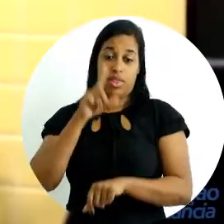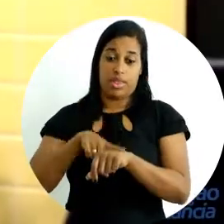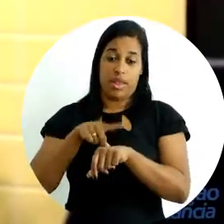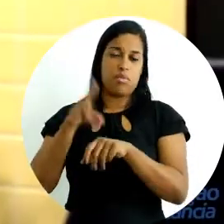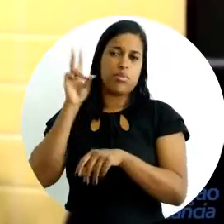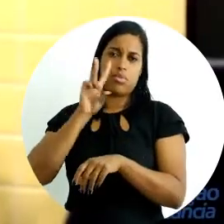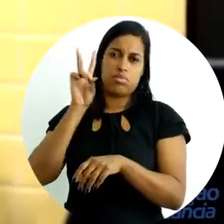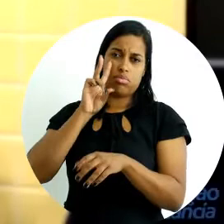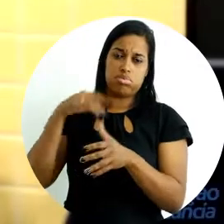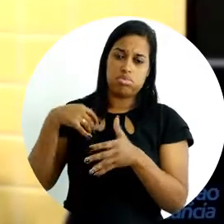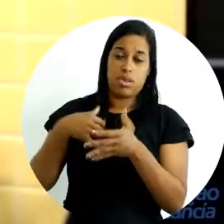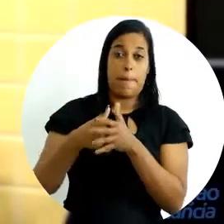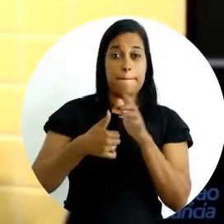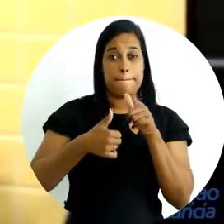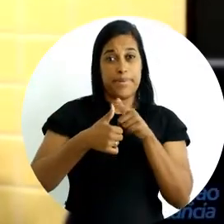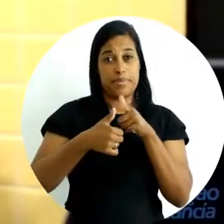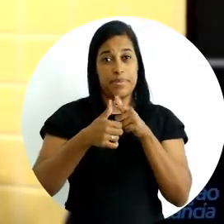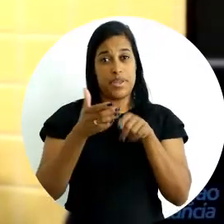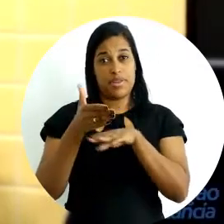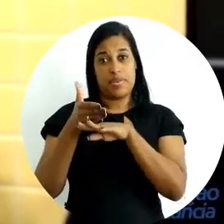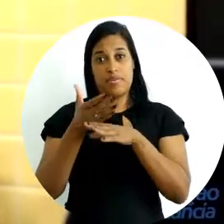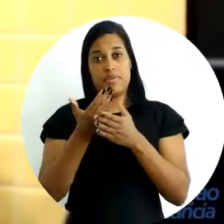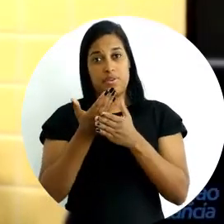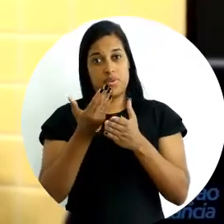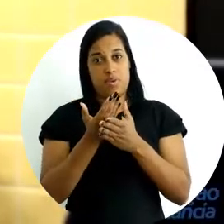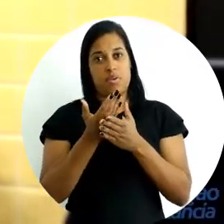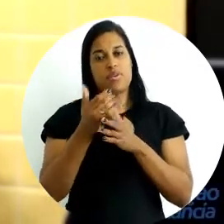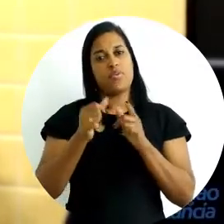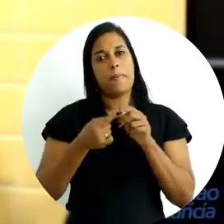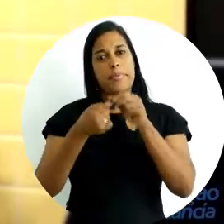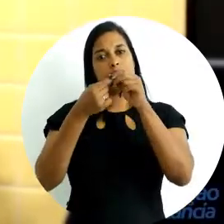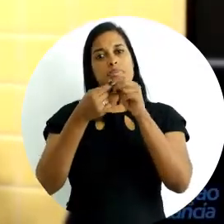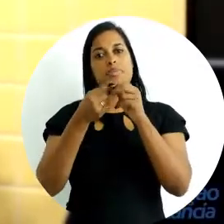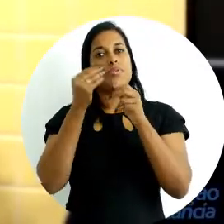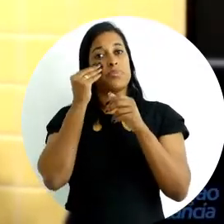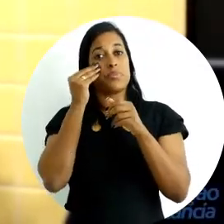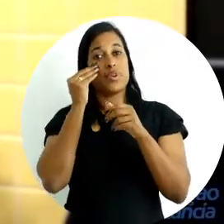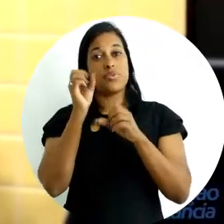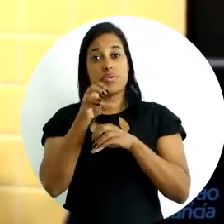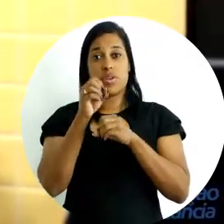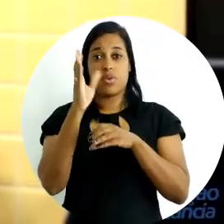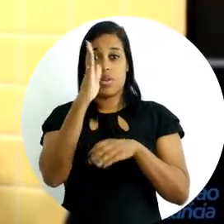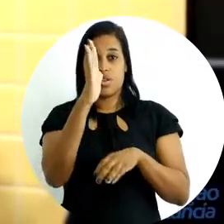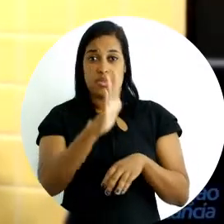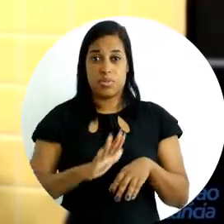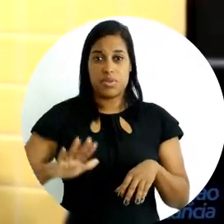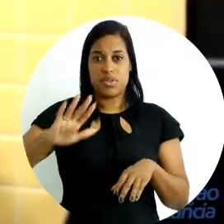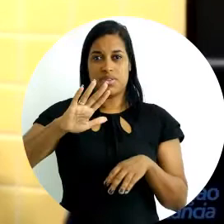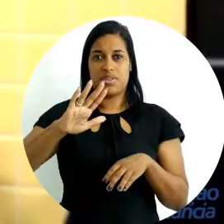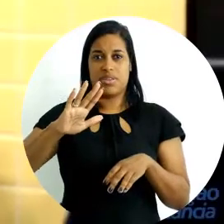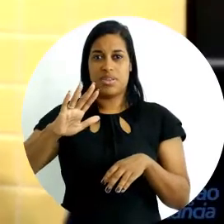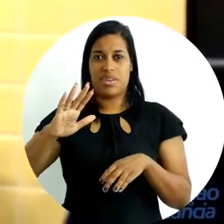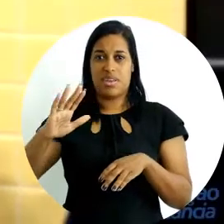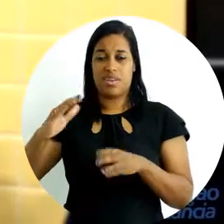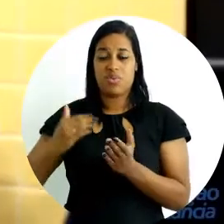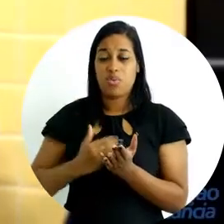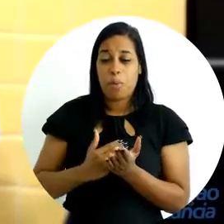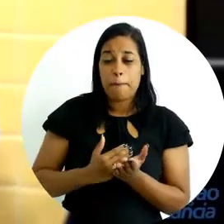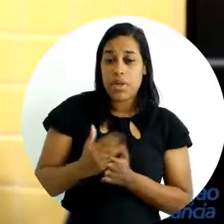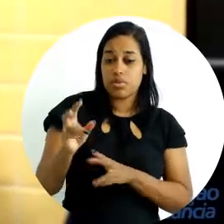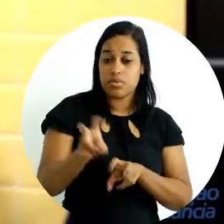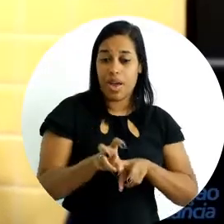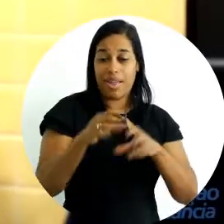primeira videoaula, nós iremos trabalhar com a competência Principais aspectos da educação brasileira, da colônia à